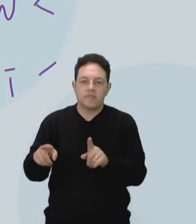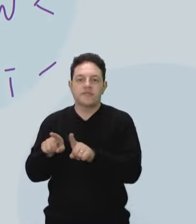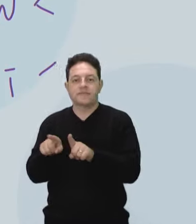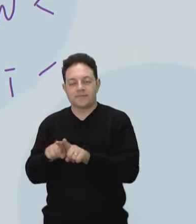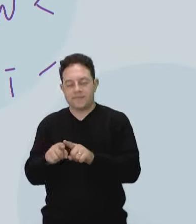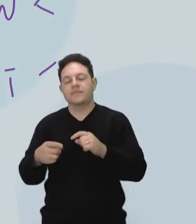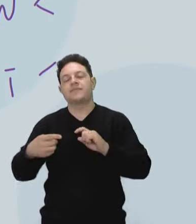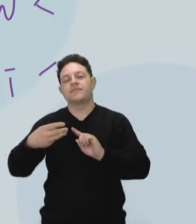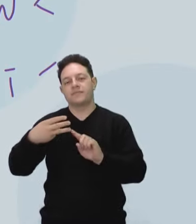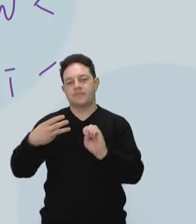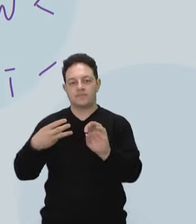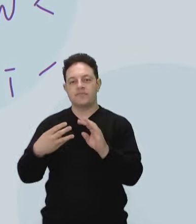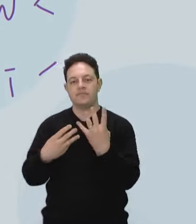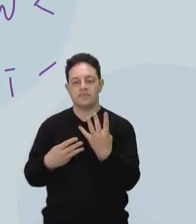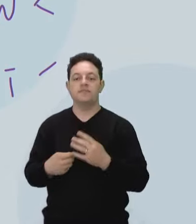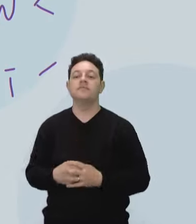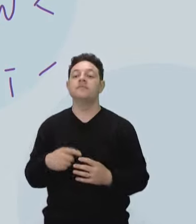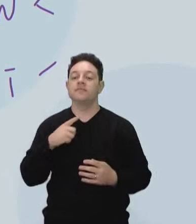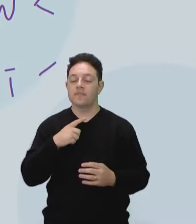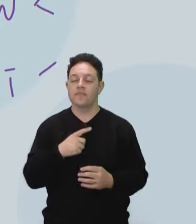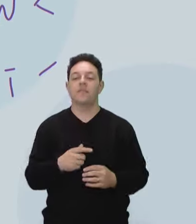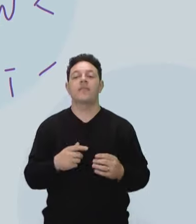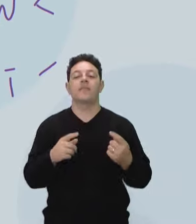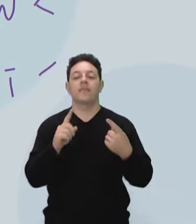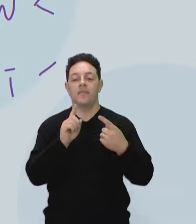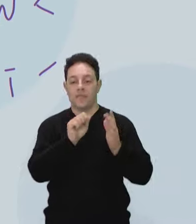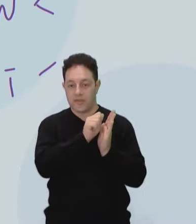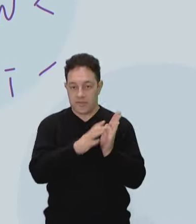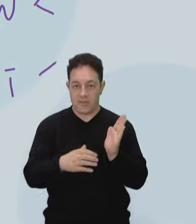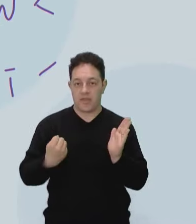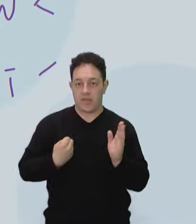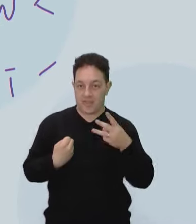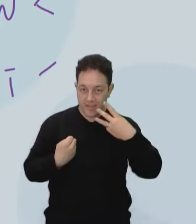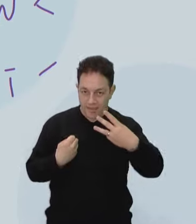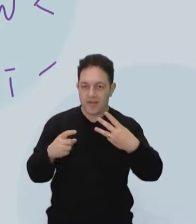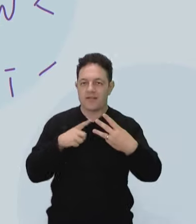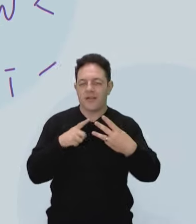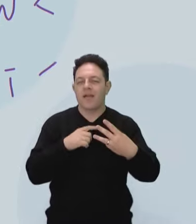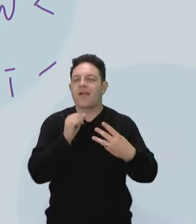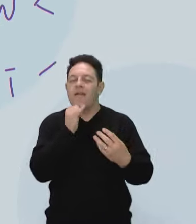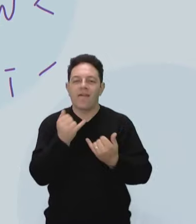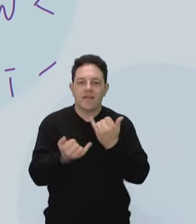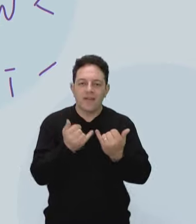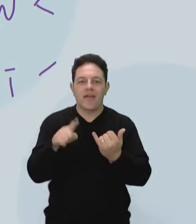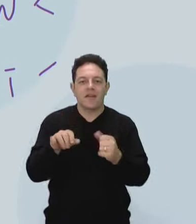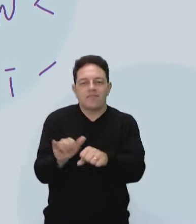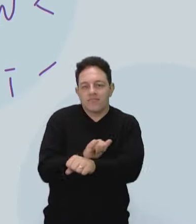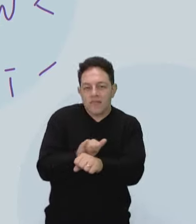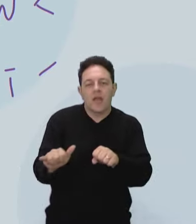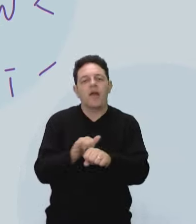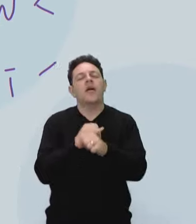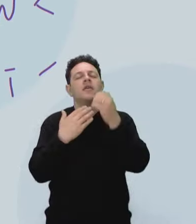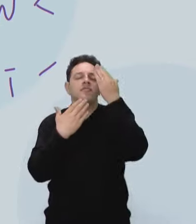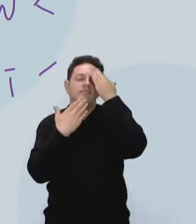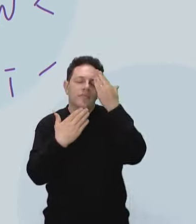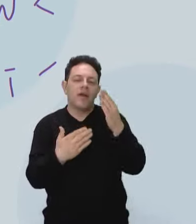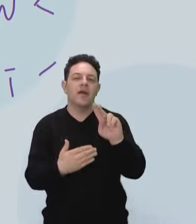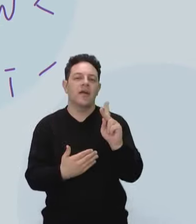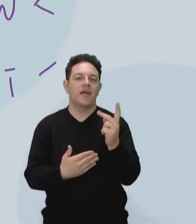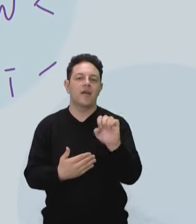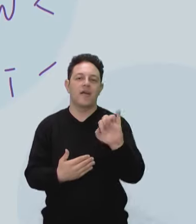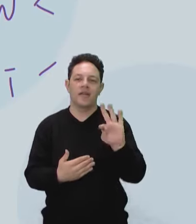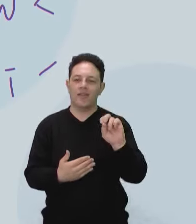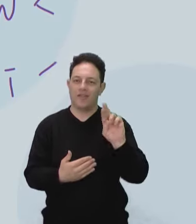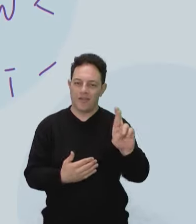atividade 3. A atividade 3 começou aí com um jogo de estratégia. Eu já quero agradecer muito o Heitor e a Suelen que